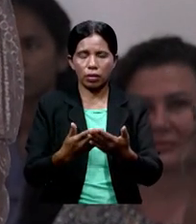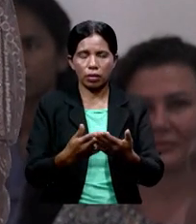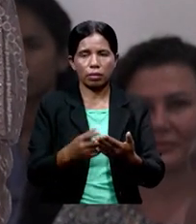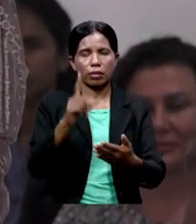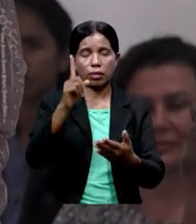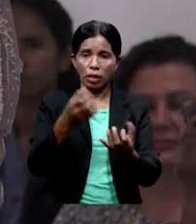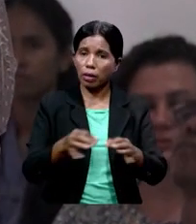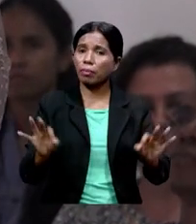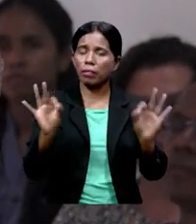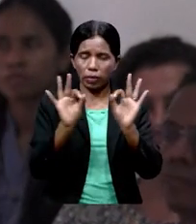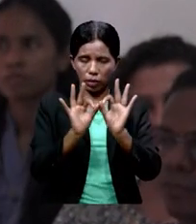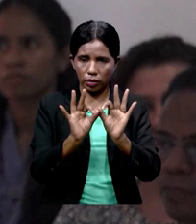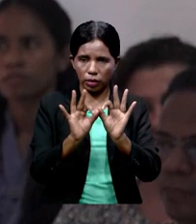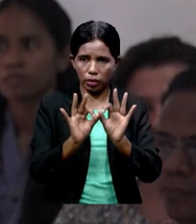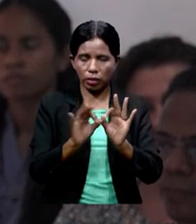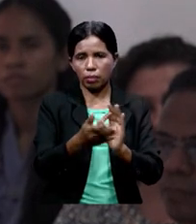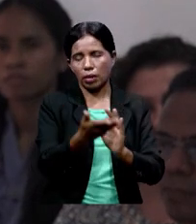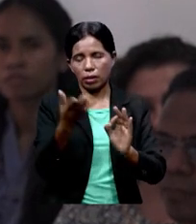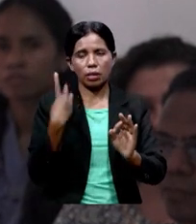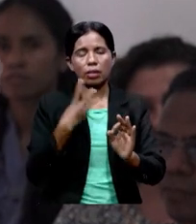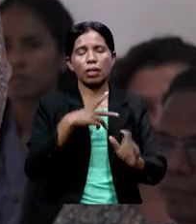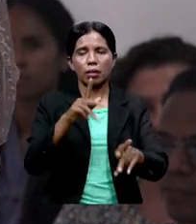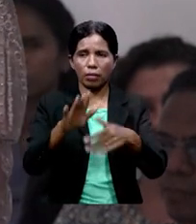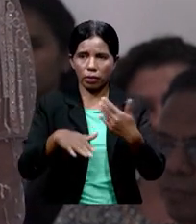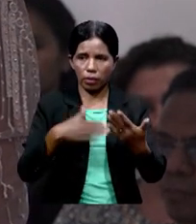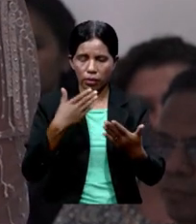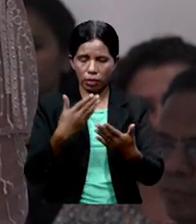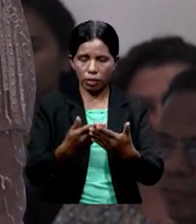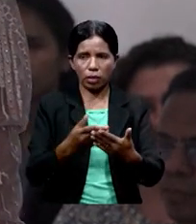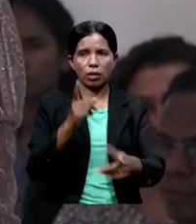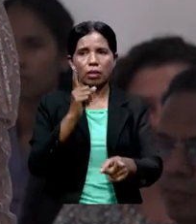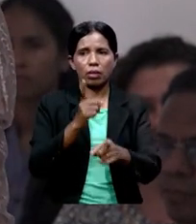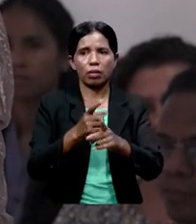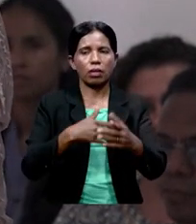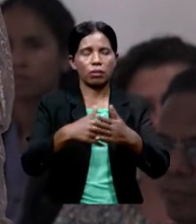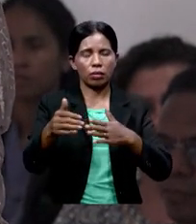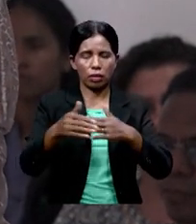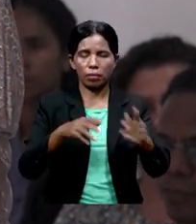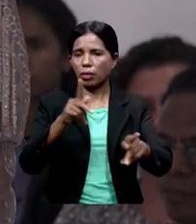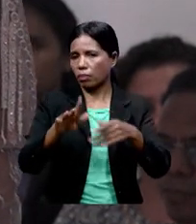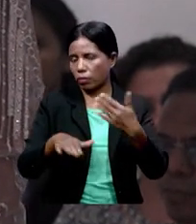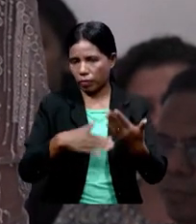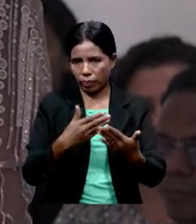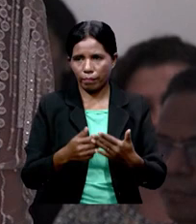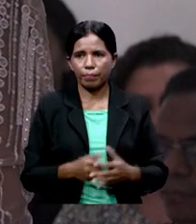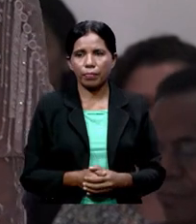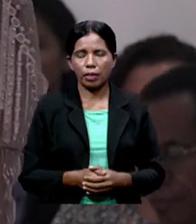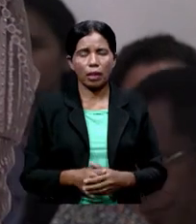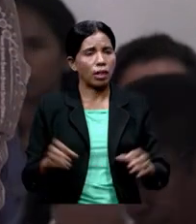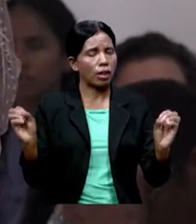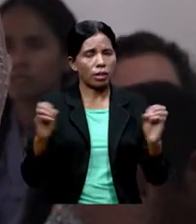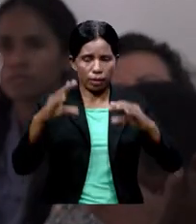e importantes na nossa sociedade e, de facto, em qualquer sociedade. Sem